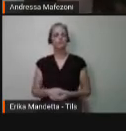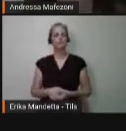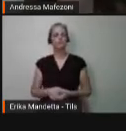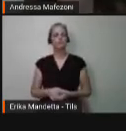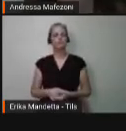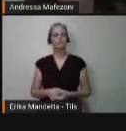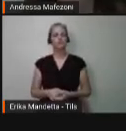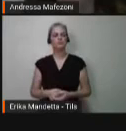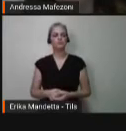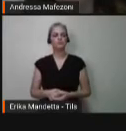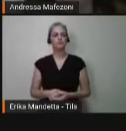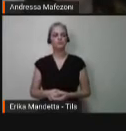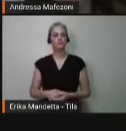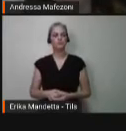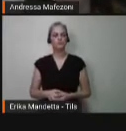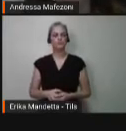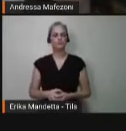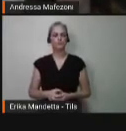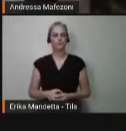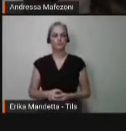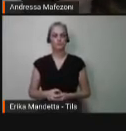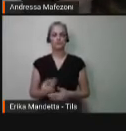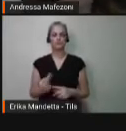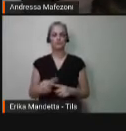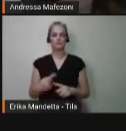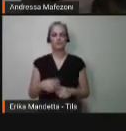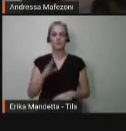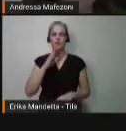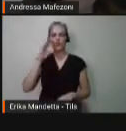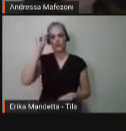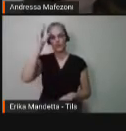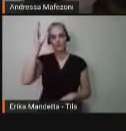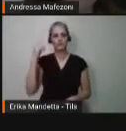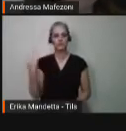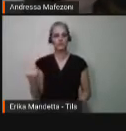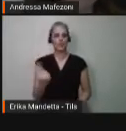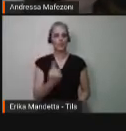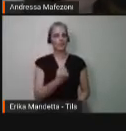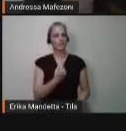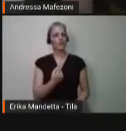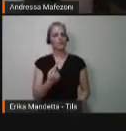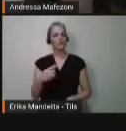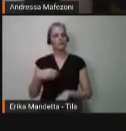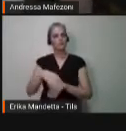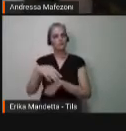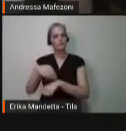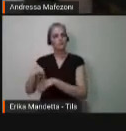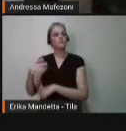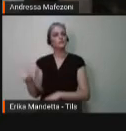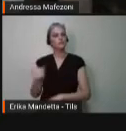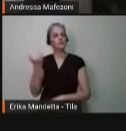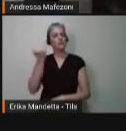que esses conhecimentos, eles podem e são